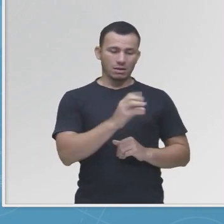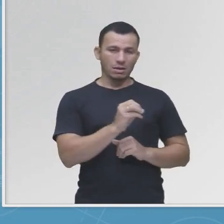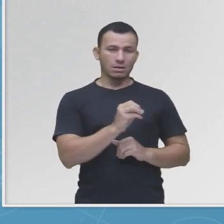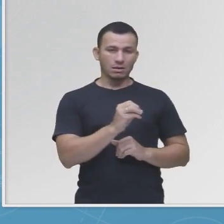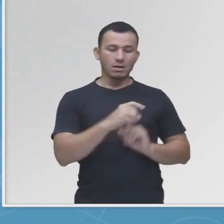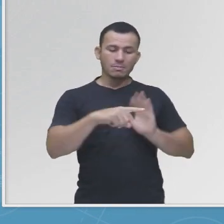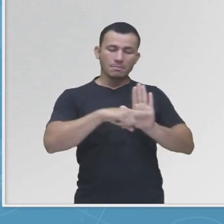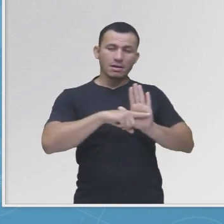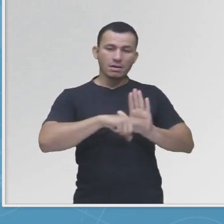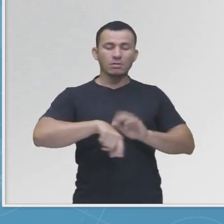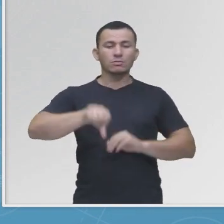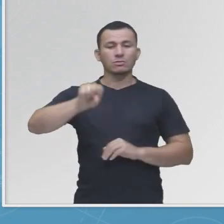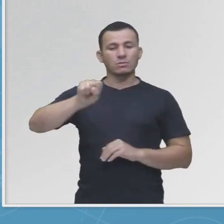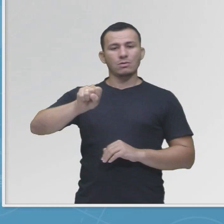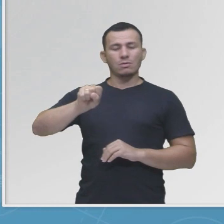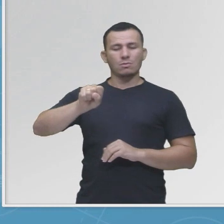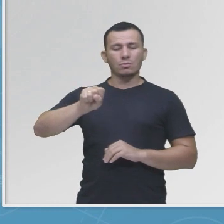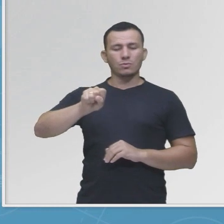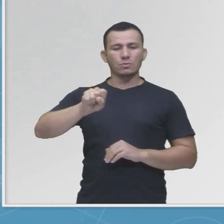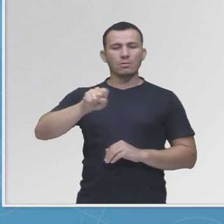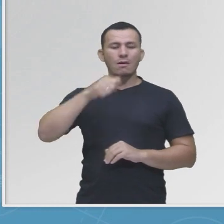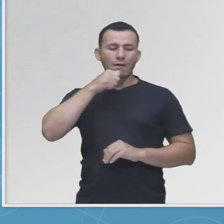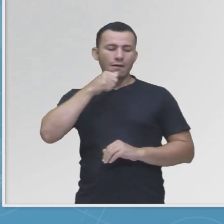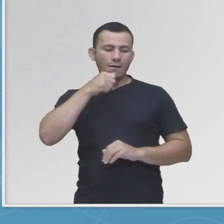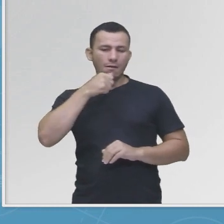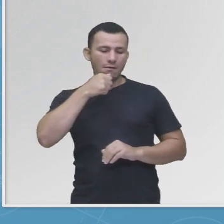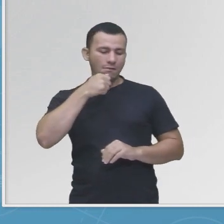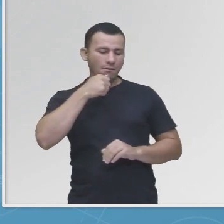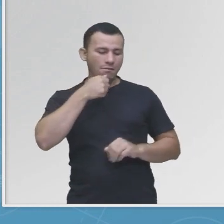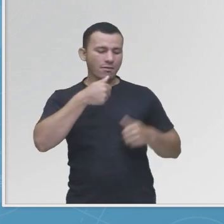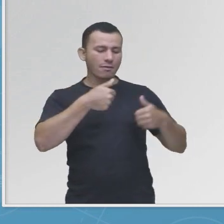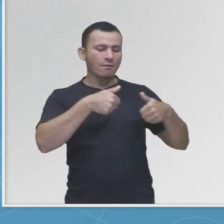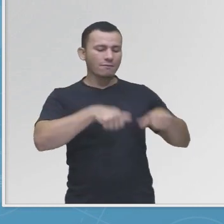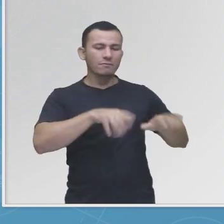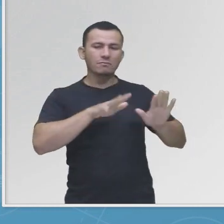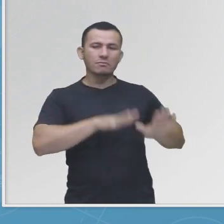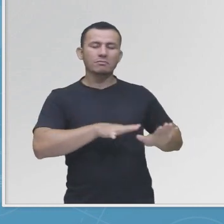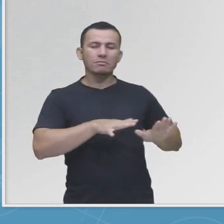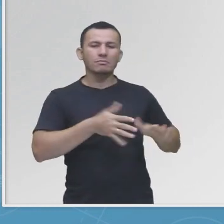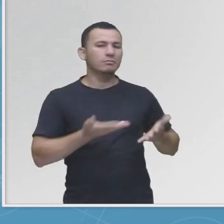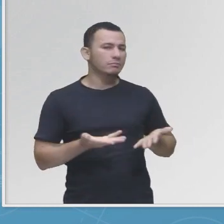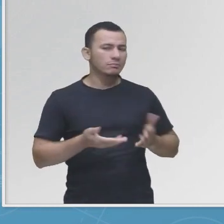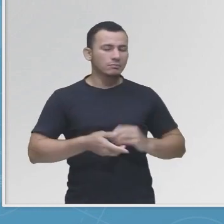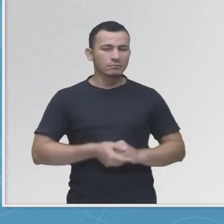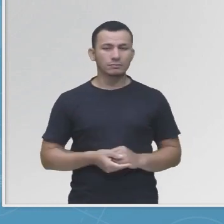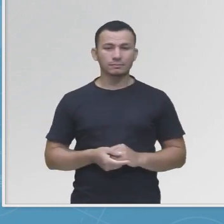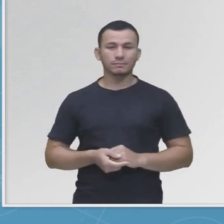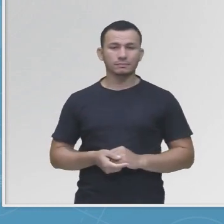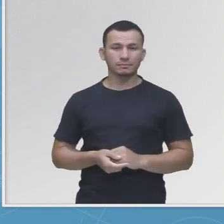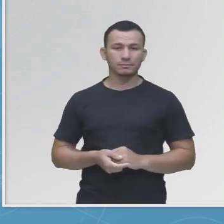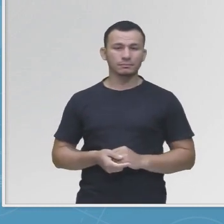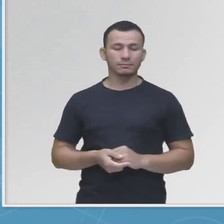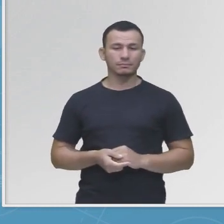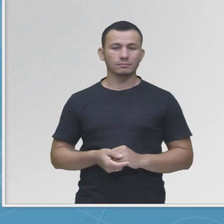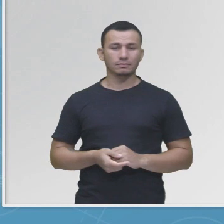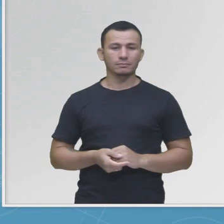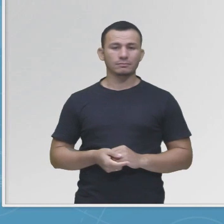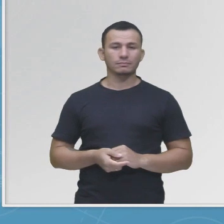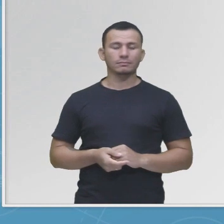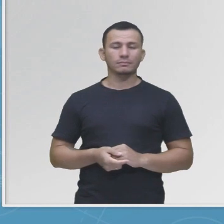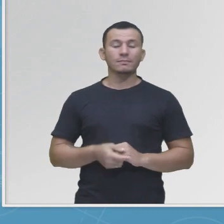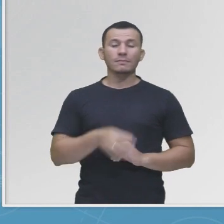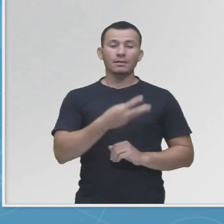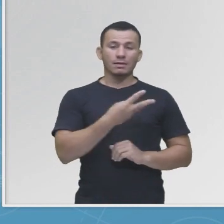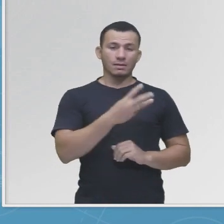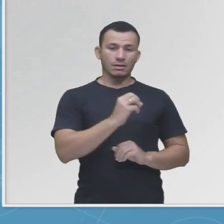30, né? Os que foram utilizados na receita. Então, você vai ter o quê? 30